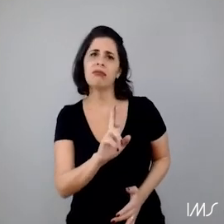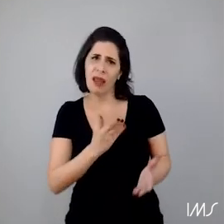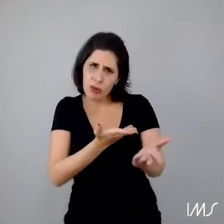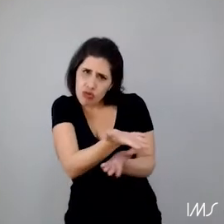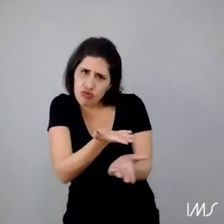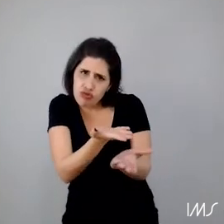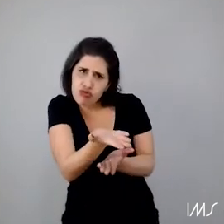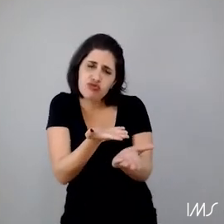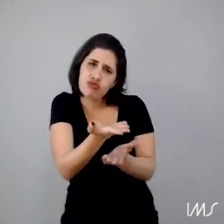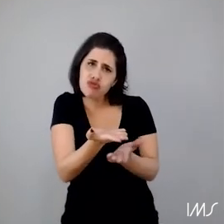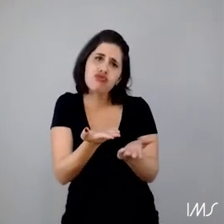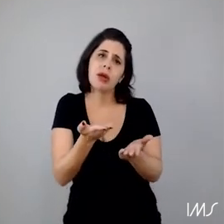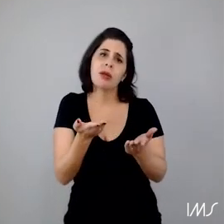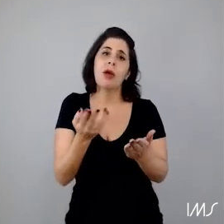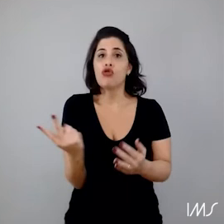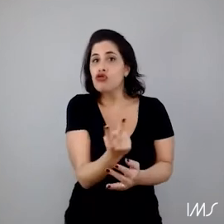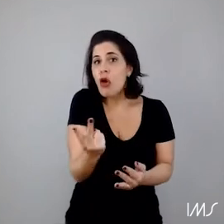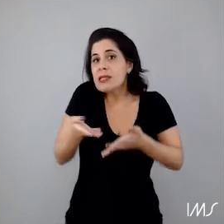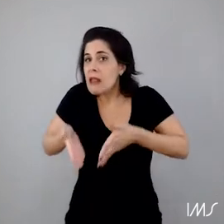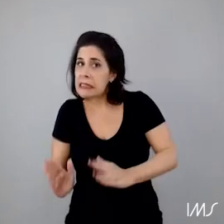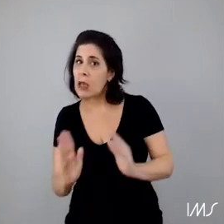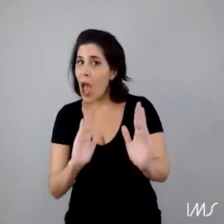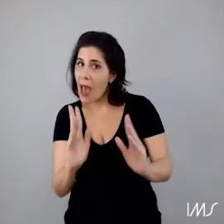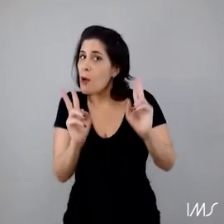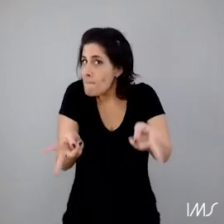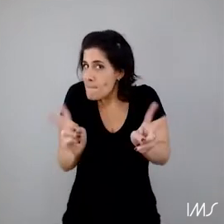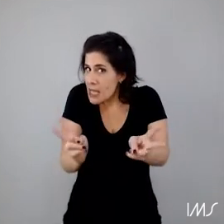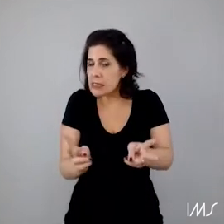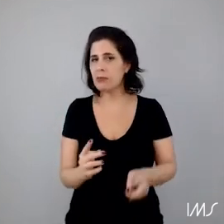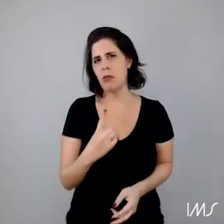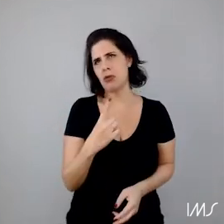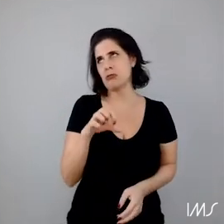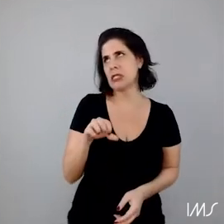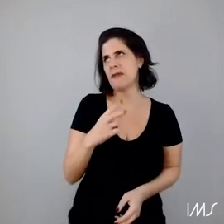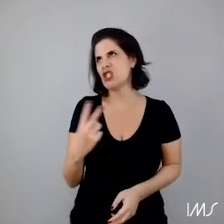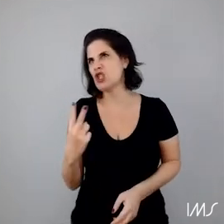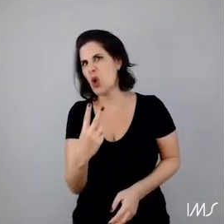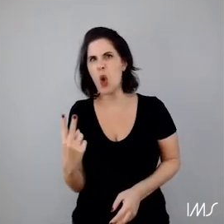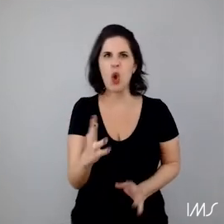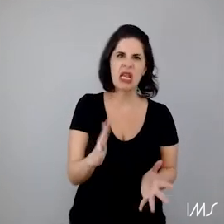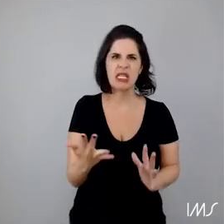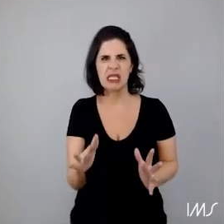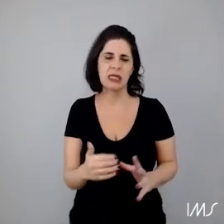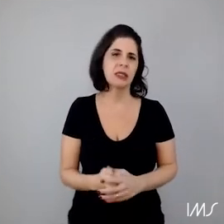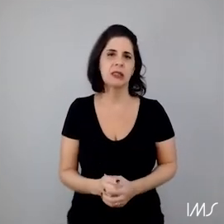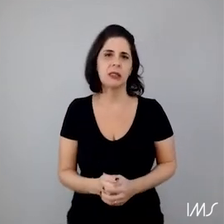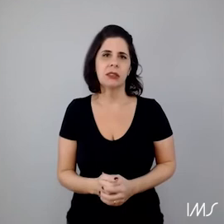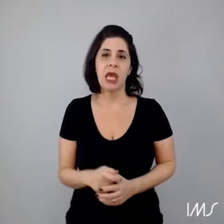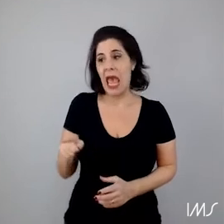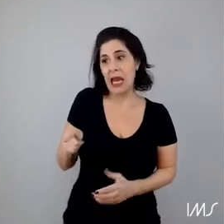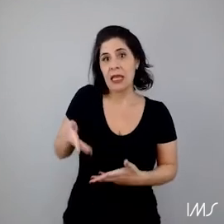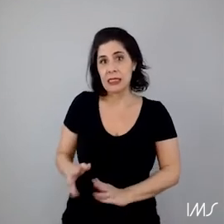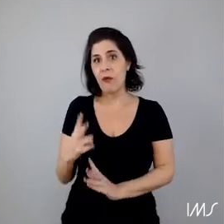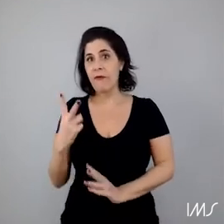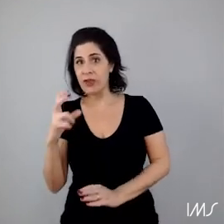Em 20, ela faleceu em 92, ele havia falecido em 91, né? Ambos